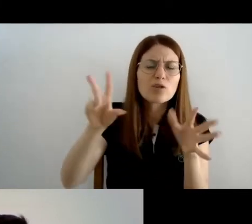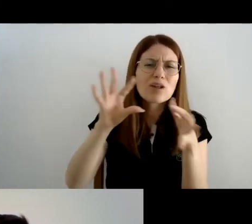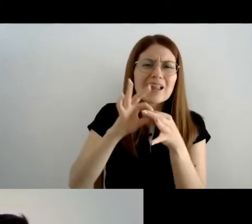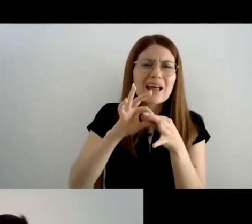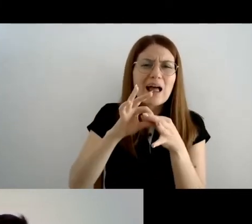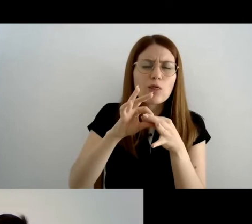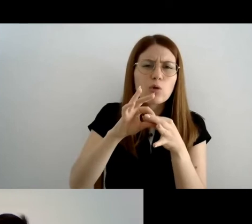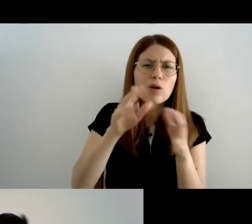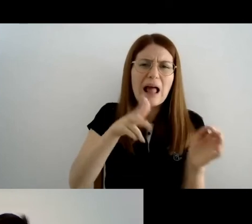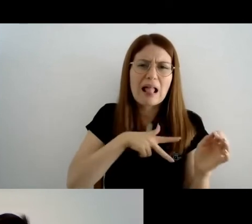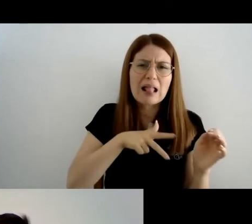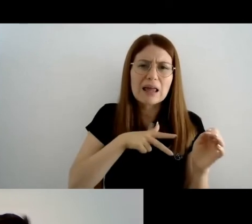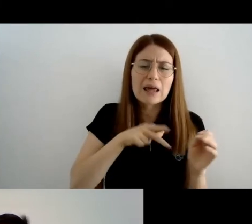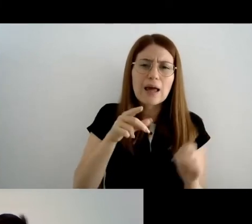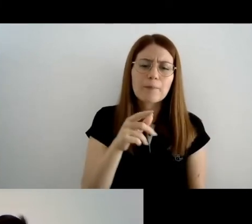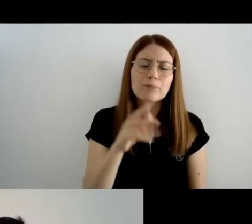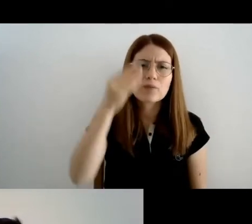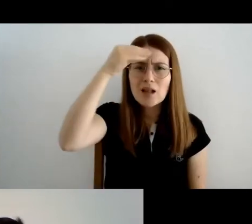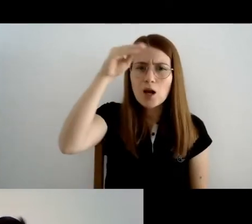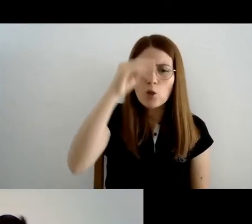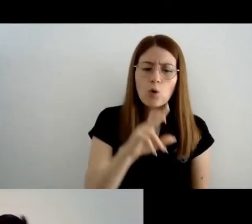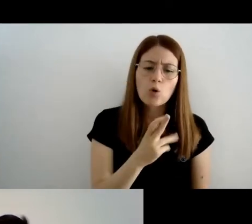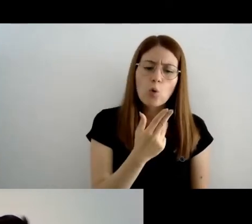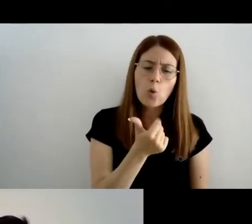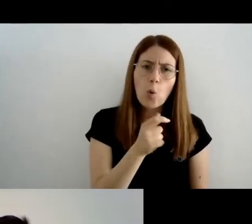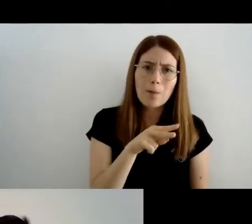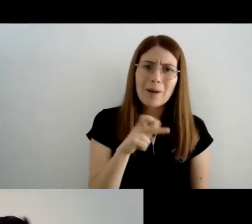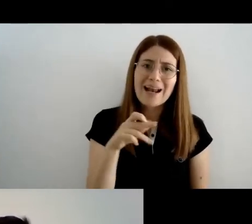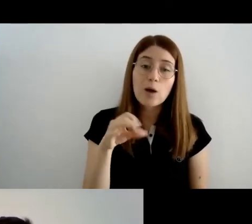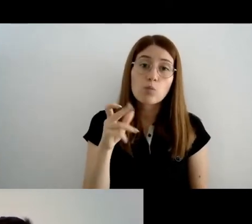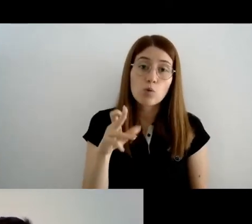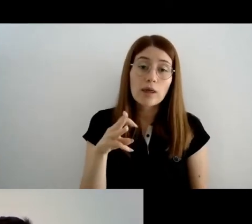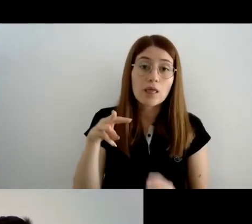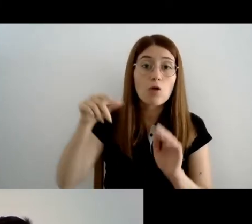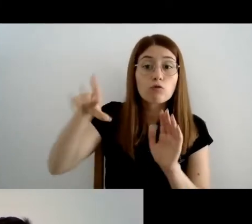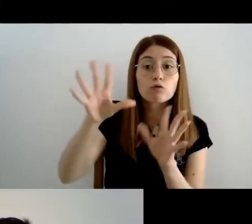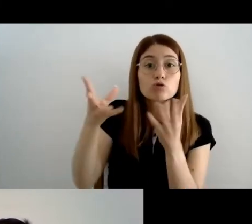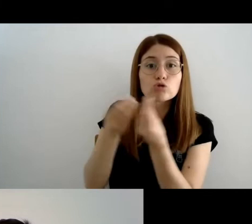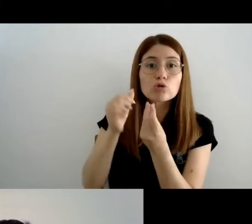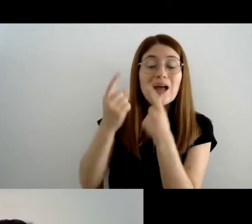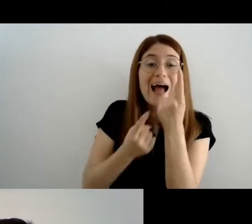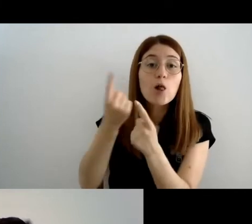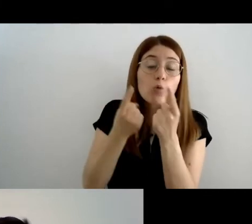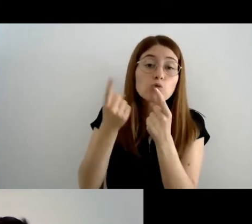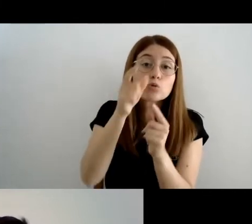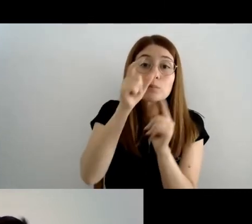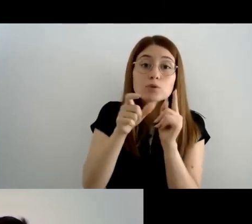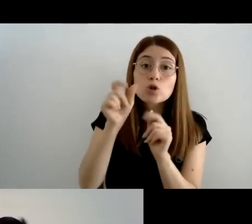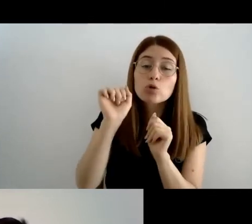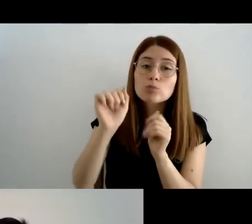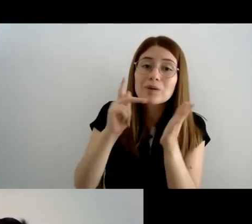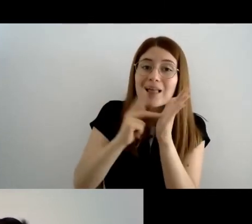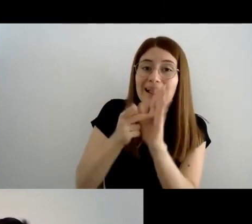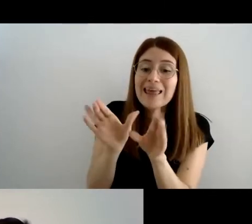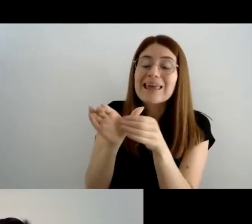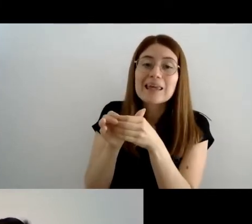prémio de melhor treinador do ano, apresentou-se com alguns dos elementos da equipa técnica. Ou seja, aquilo eram só, se não me engano, eram 6 ou 7,